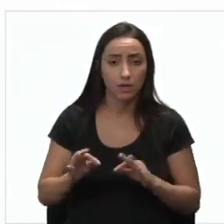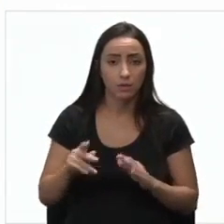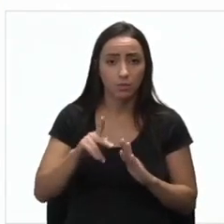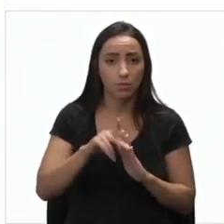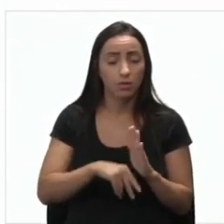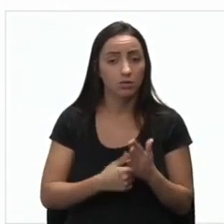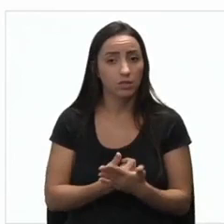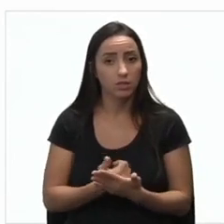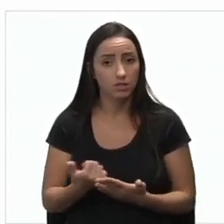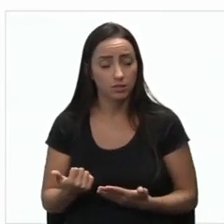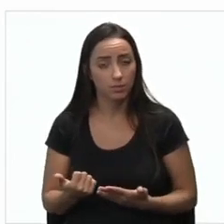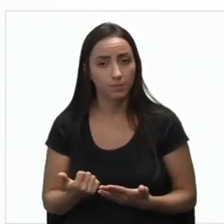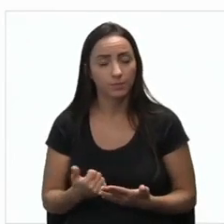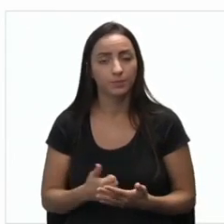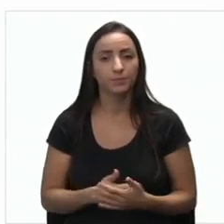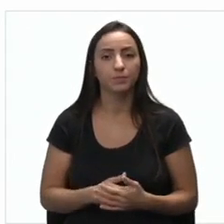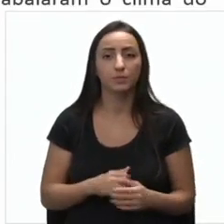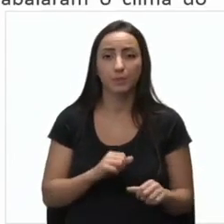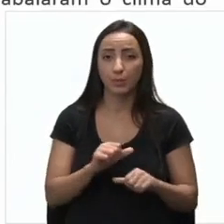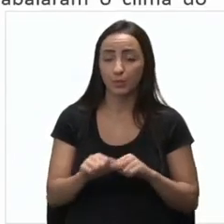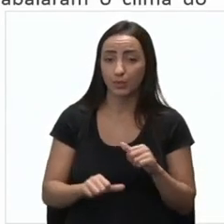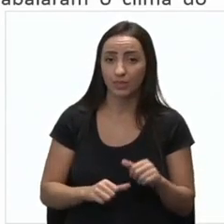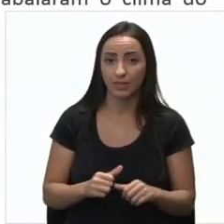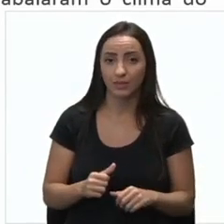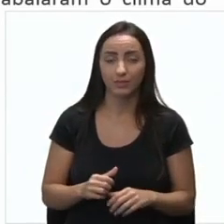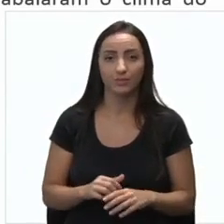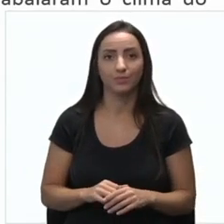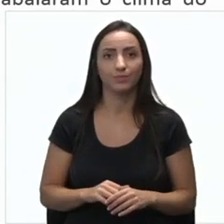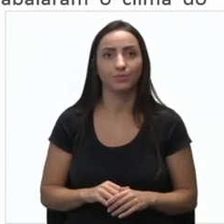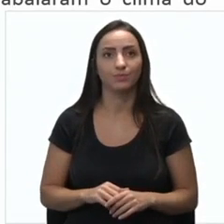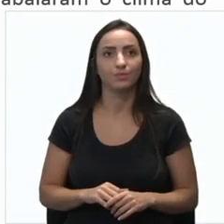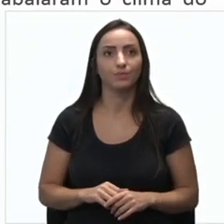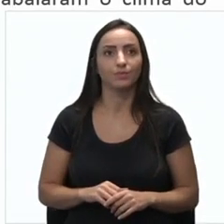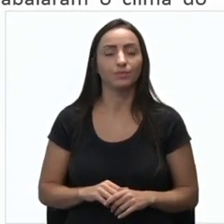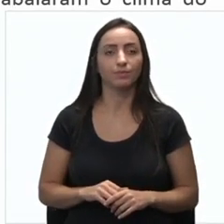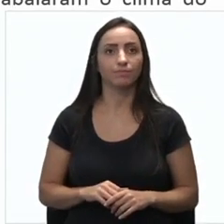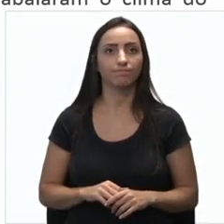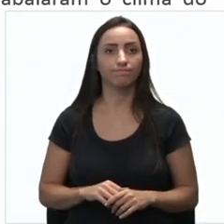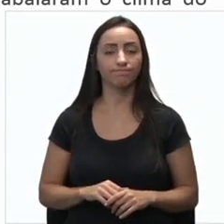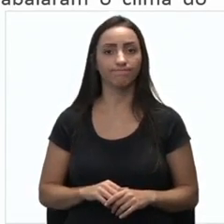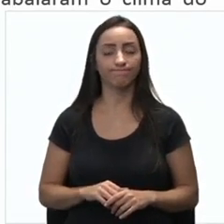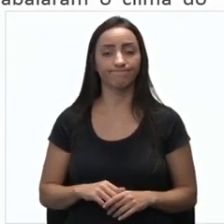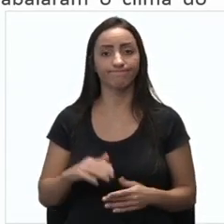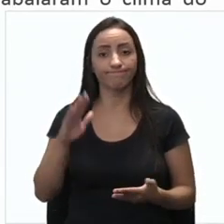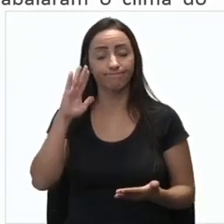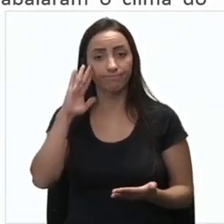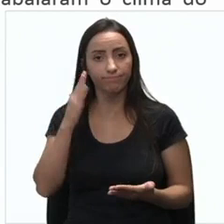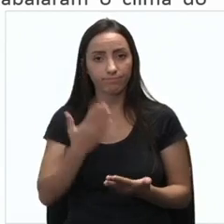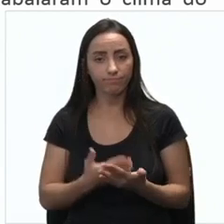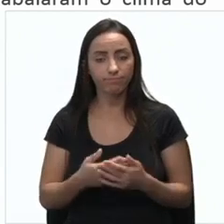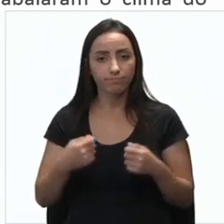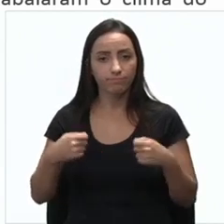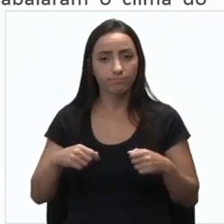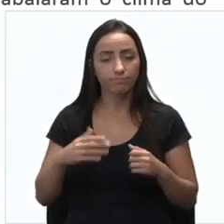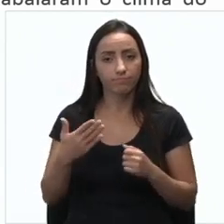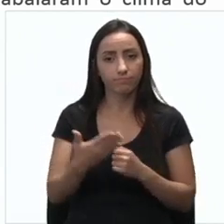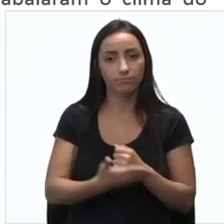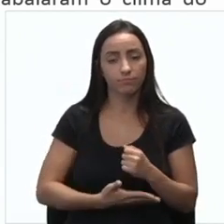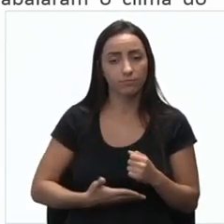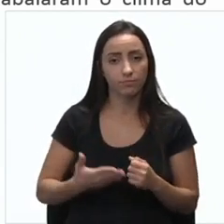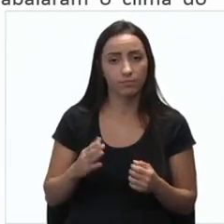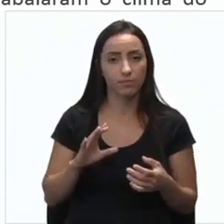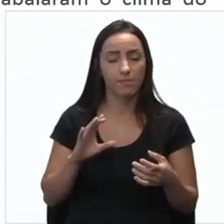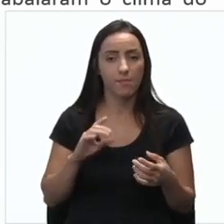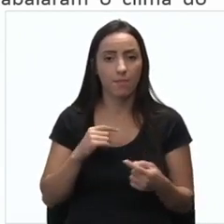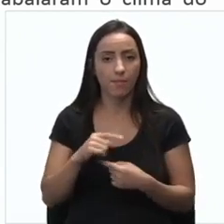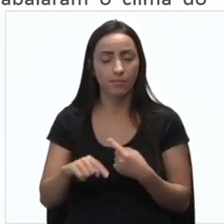reverter este cenário. Veja, a confiança, ela deve ser a base dos relacionamentos